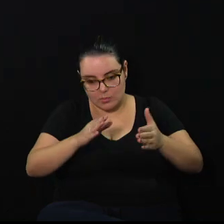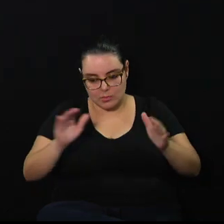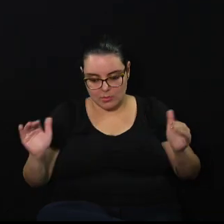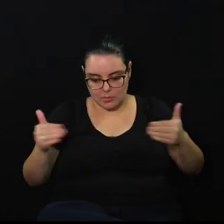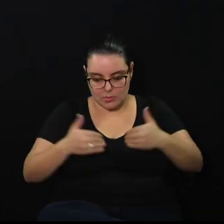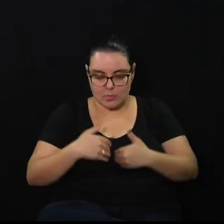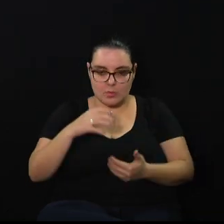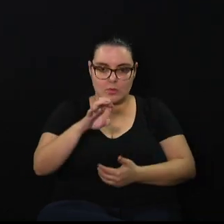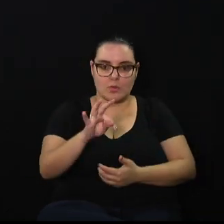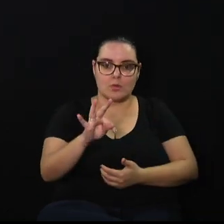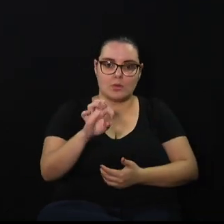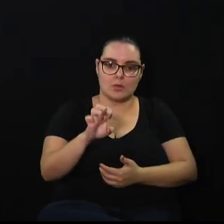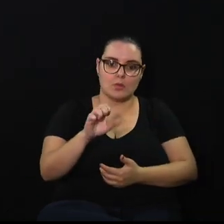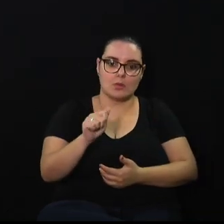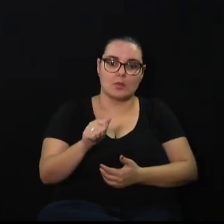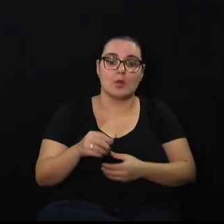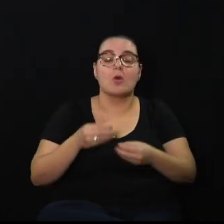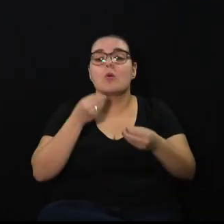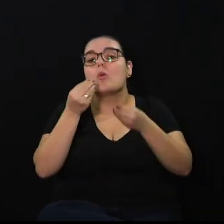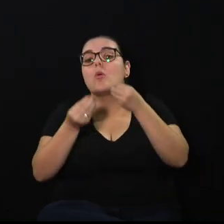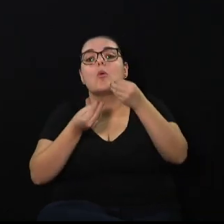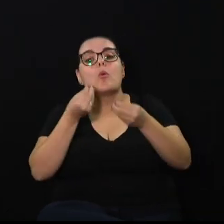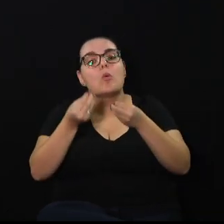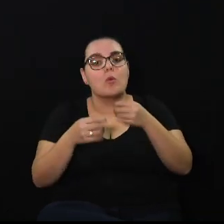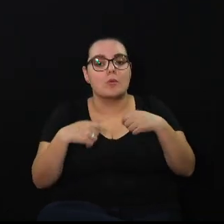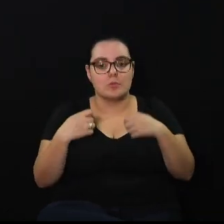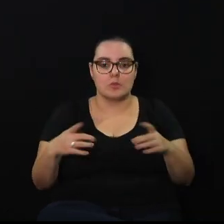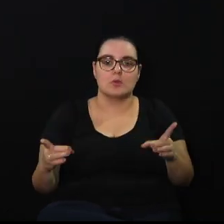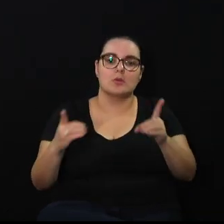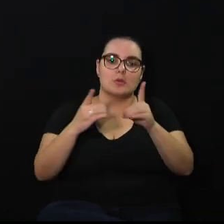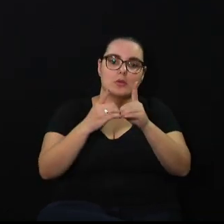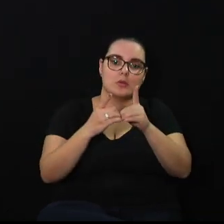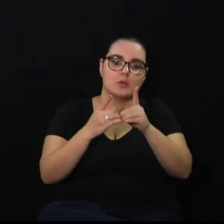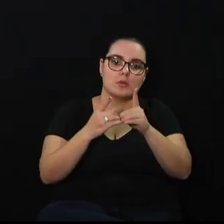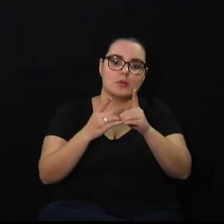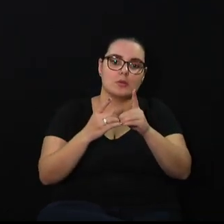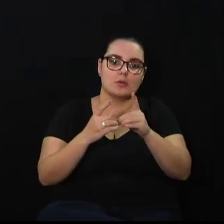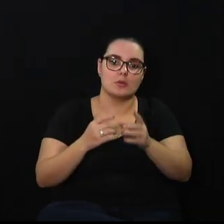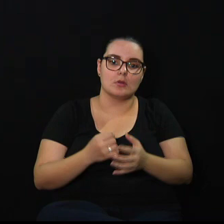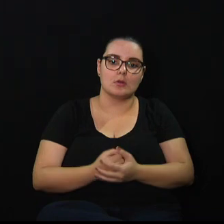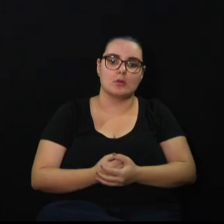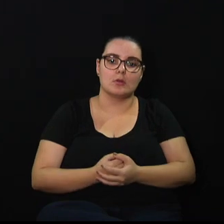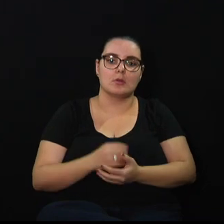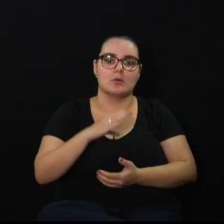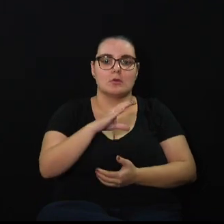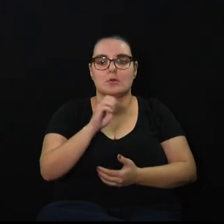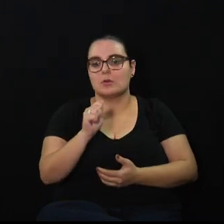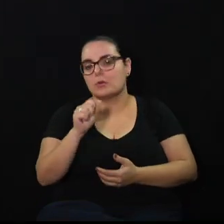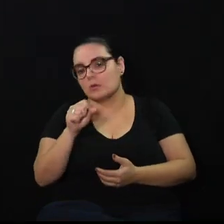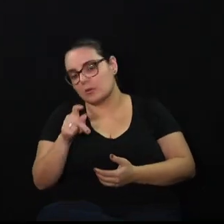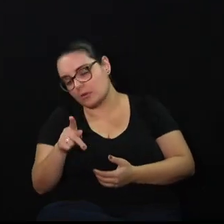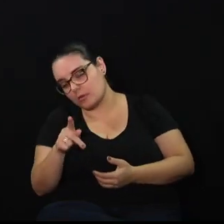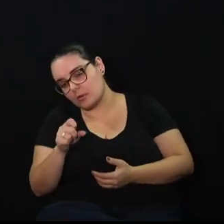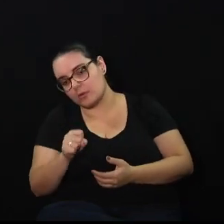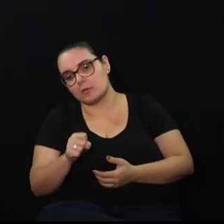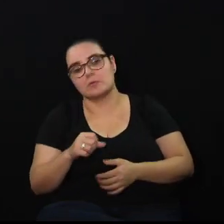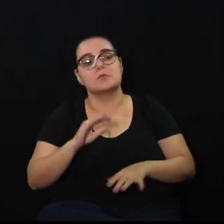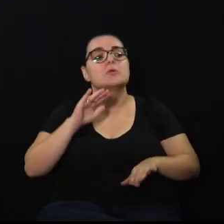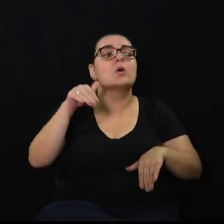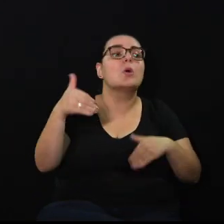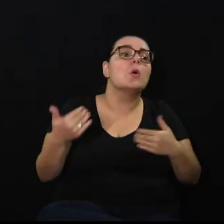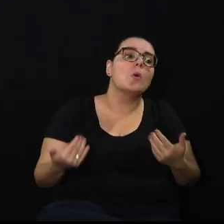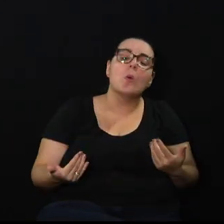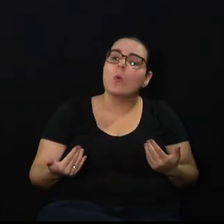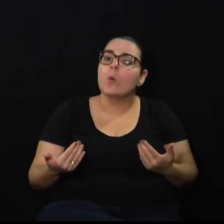eles listam como é que tem que ser feito esse atendimento através dos capos quais são as intervenções que